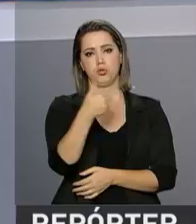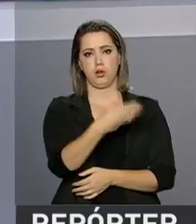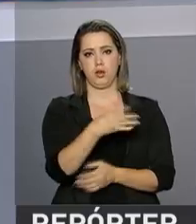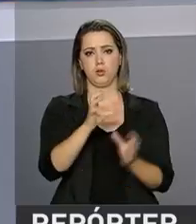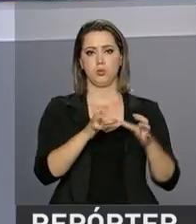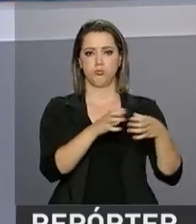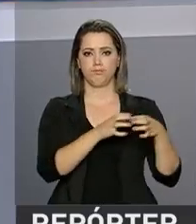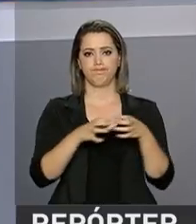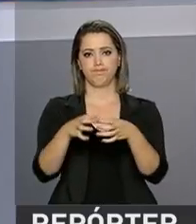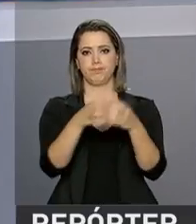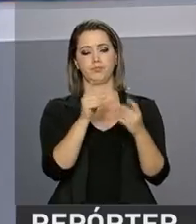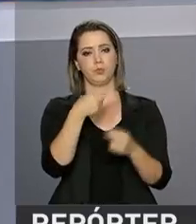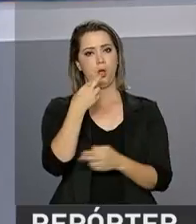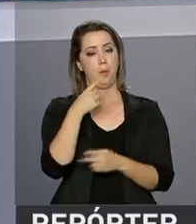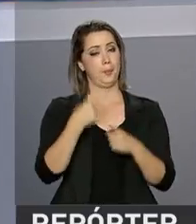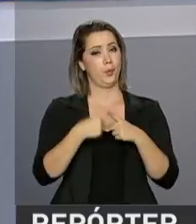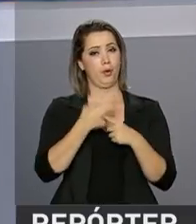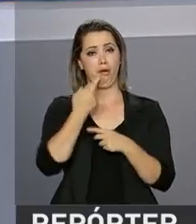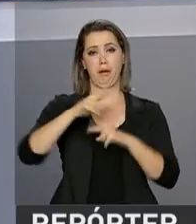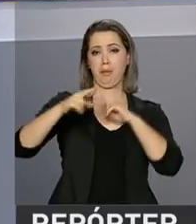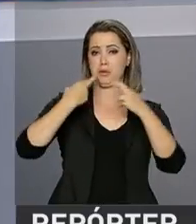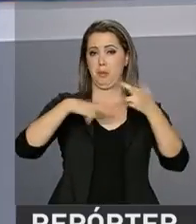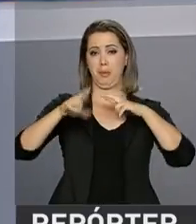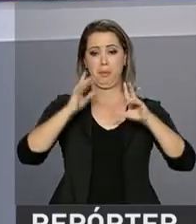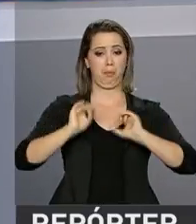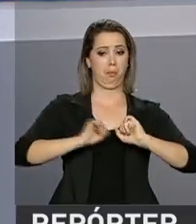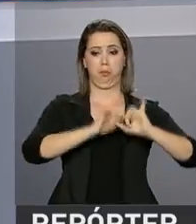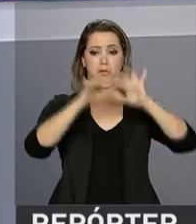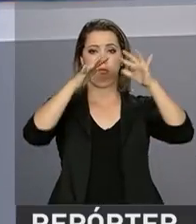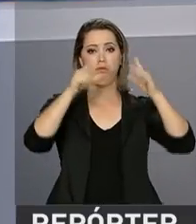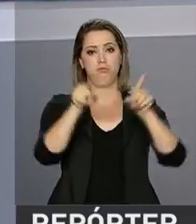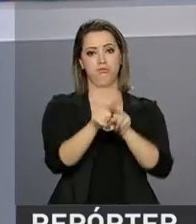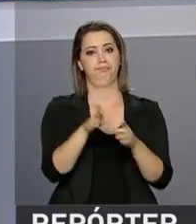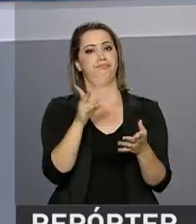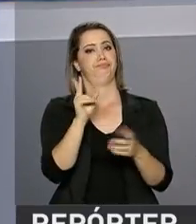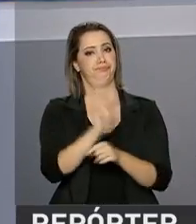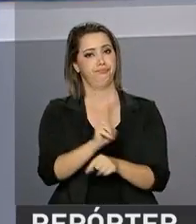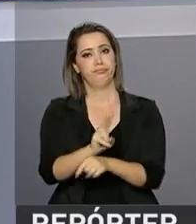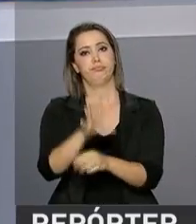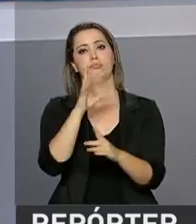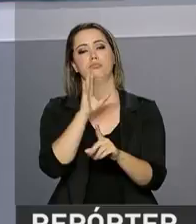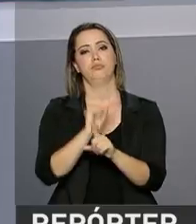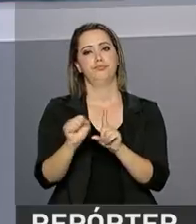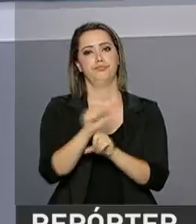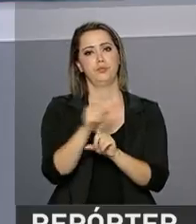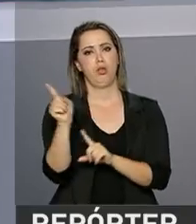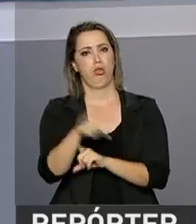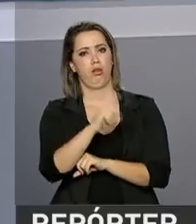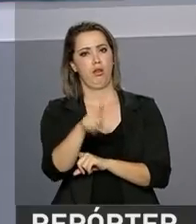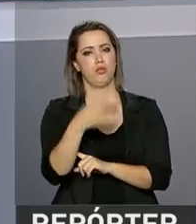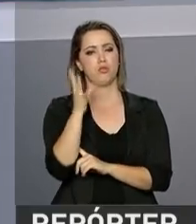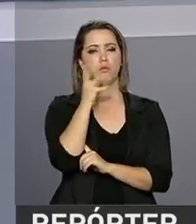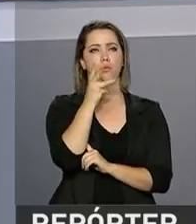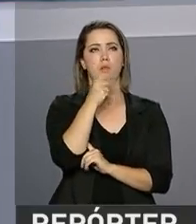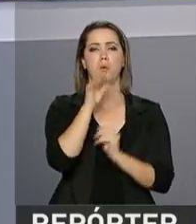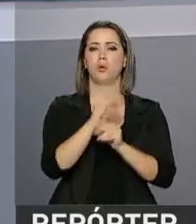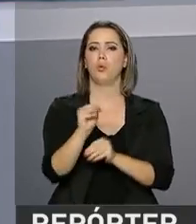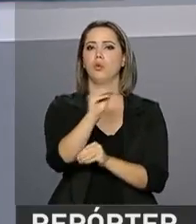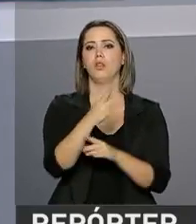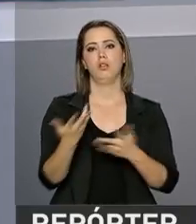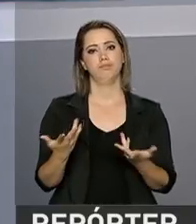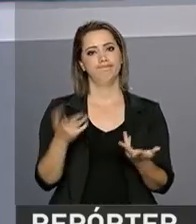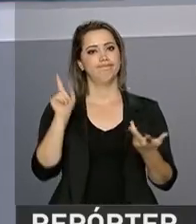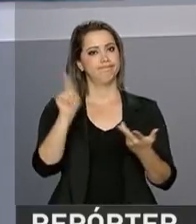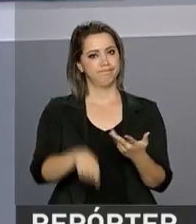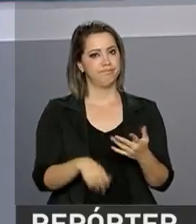operadoras em função de reclamações dos os consumidores sobre a cobertura assistencial negativas e demora no atendimento